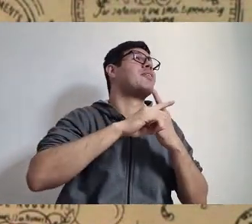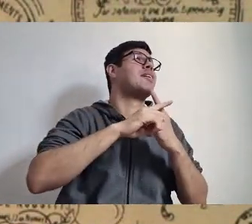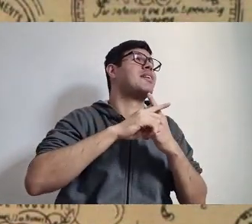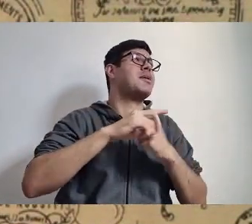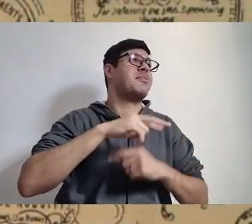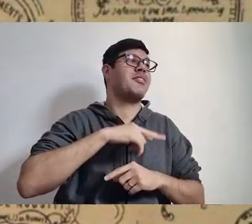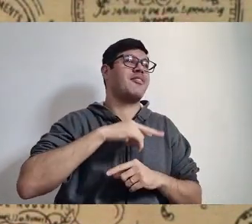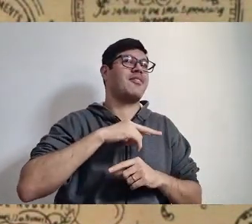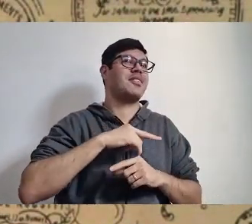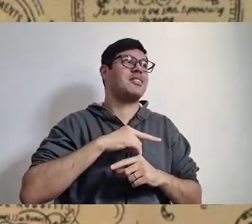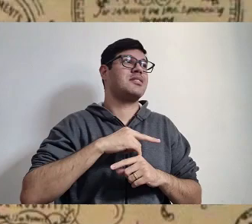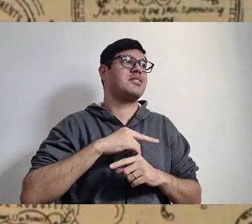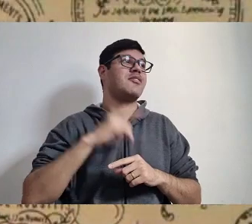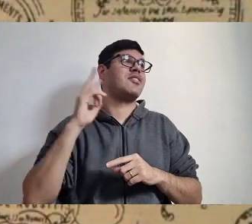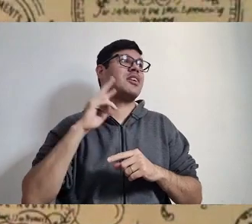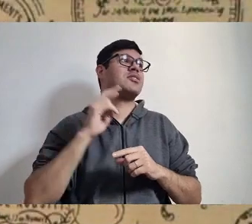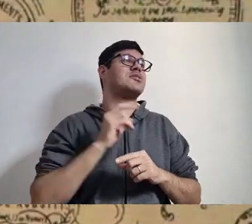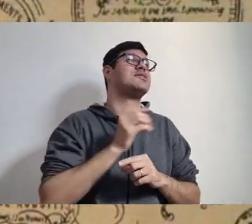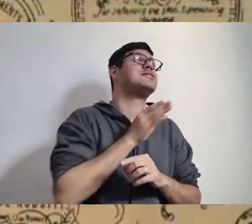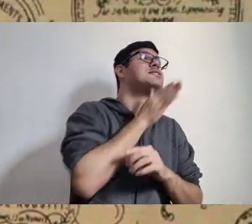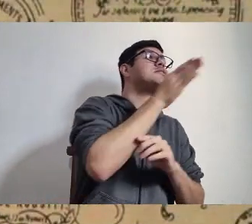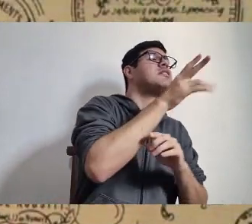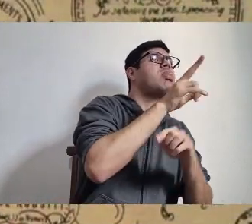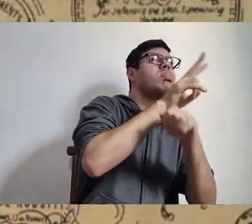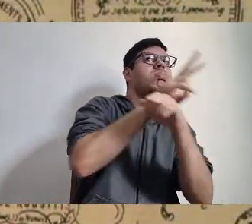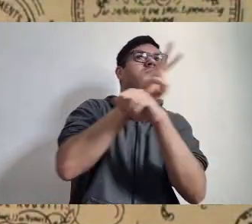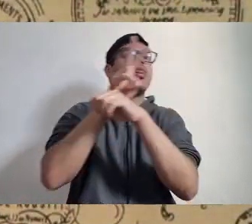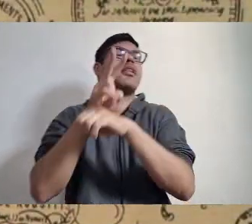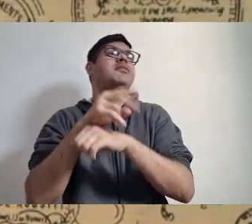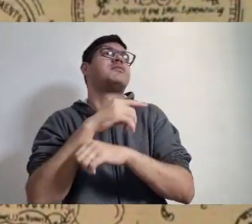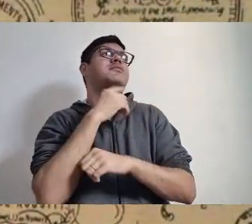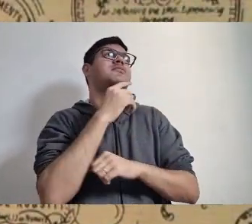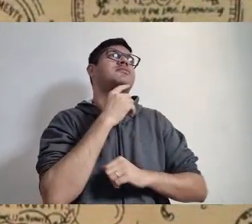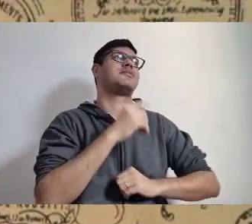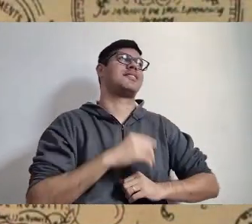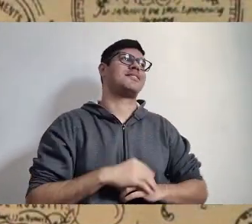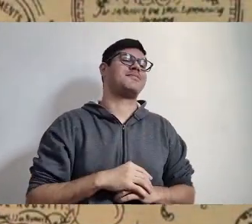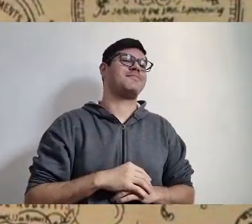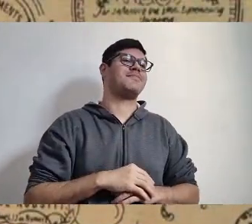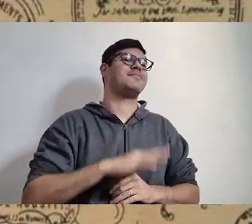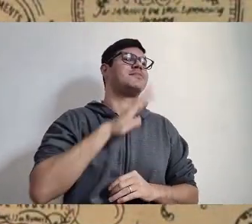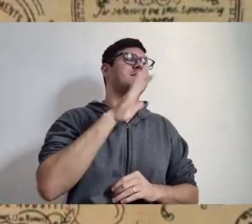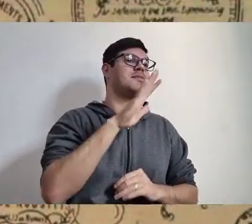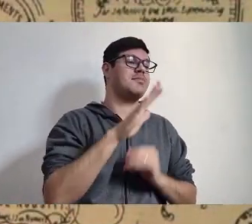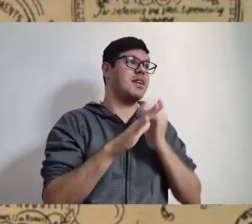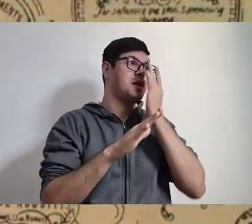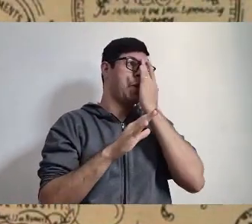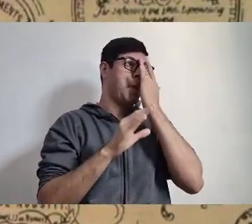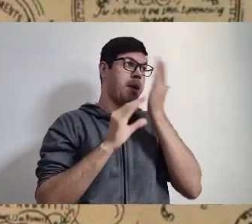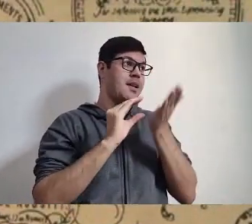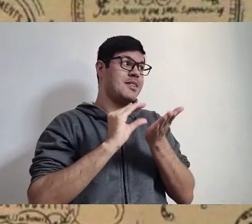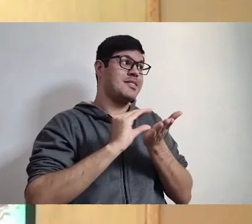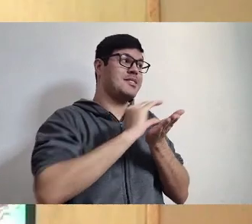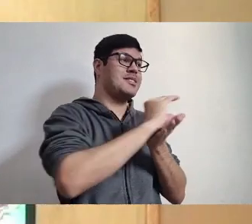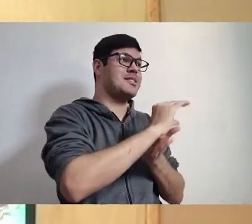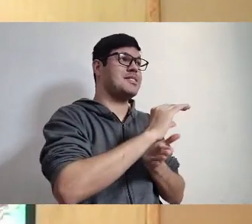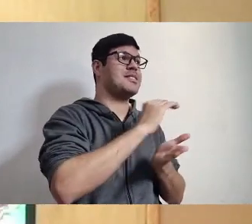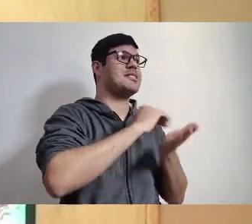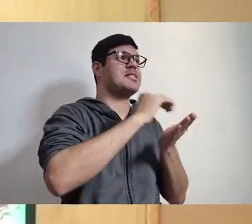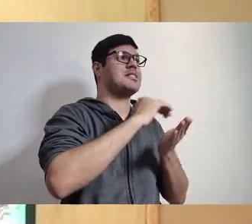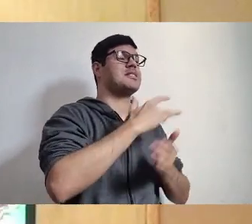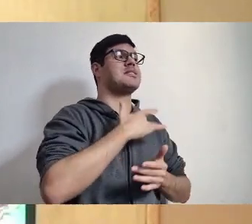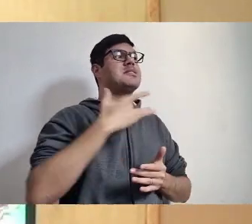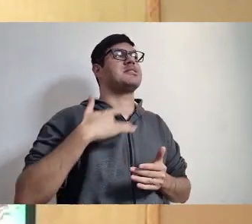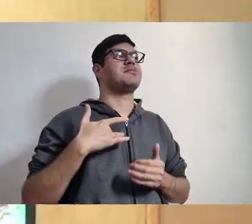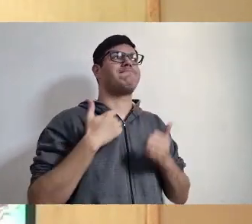pode fiscalizar o privado. Não. Apenas a gente pode fiscalizar o repasse da Secretaria da Saúde. Que está agora íntegro. está